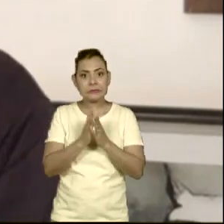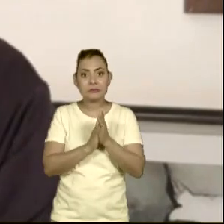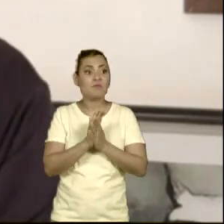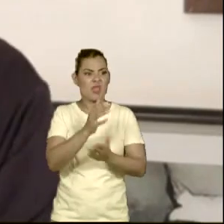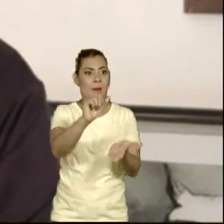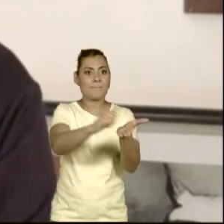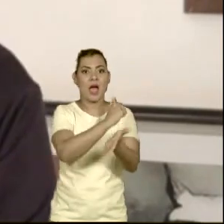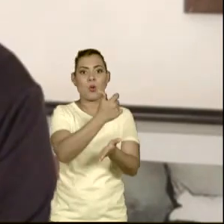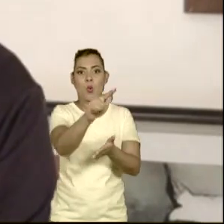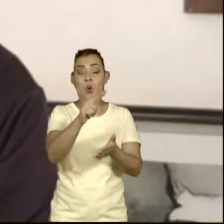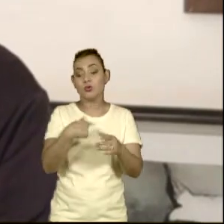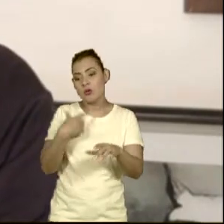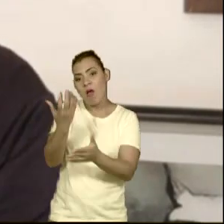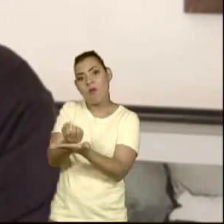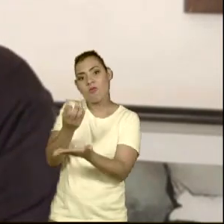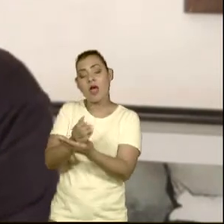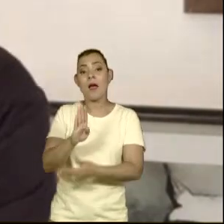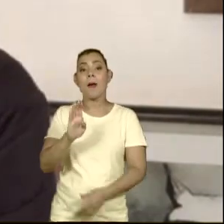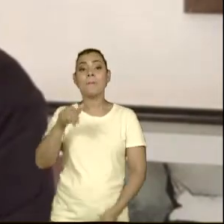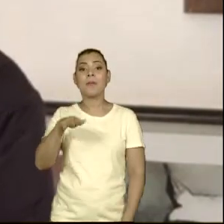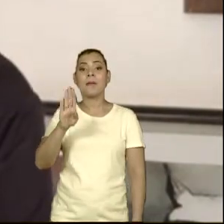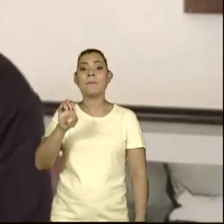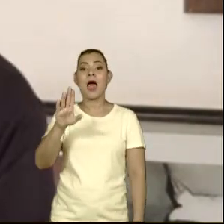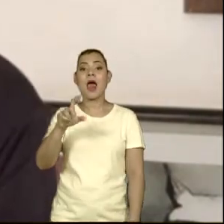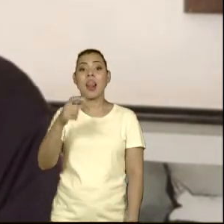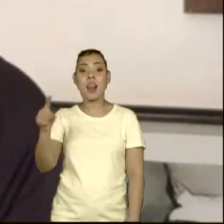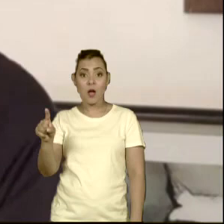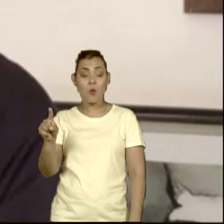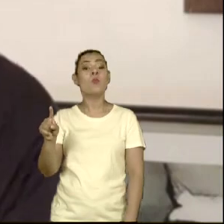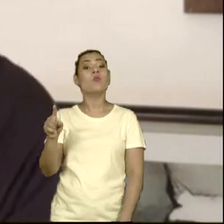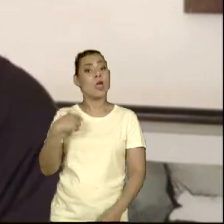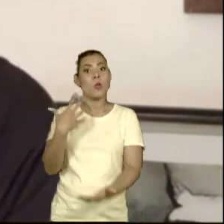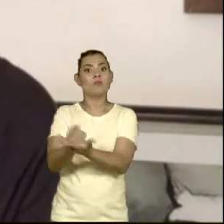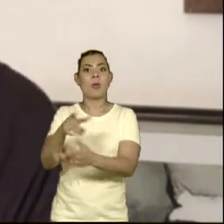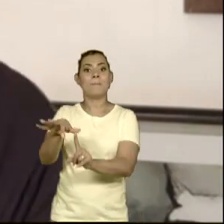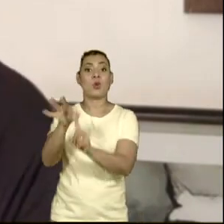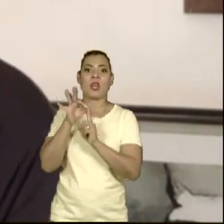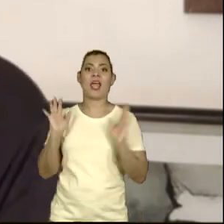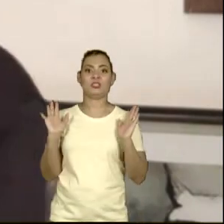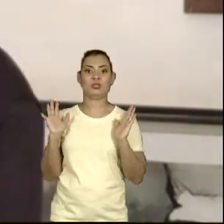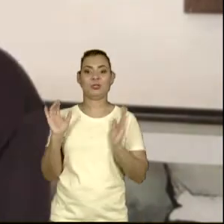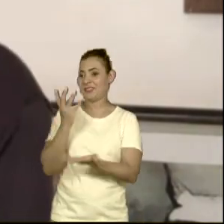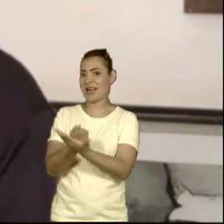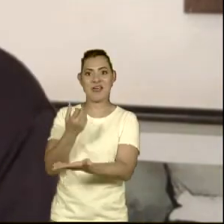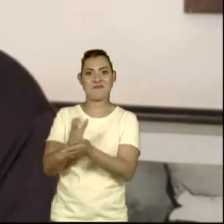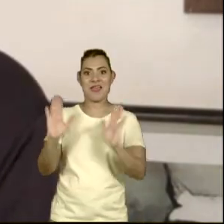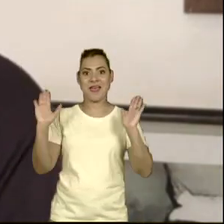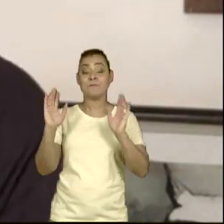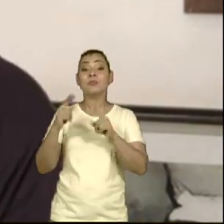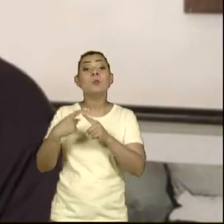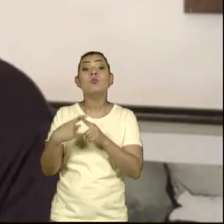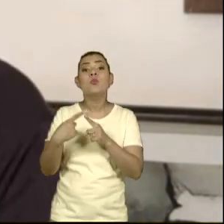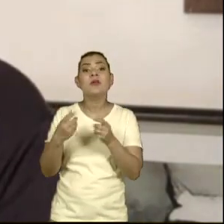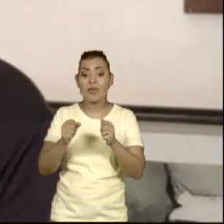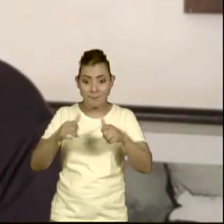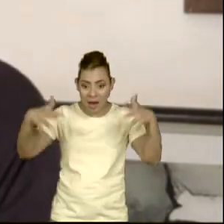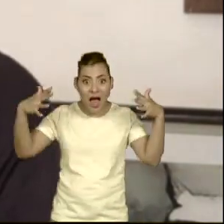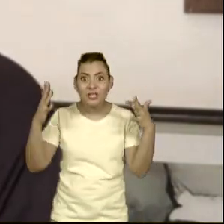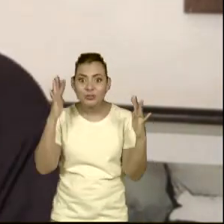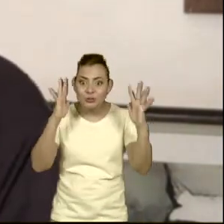eu preferia gravar um novo Bambalalão do que perder o espaço porque eu estava amando. O esse programa tinha de tão mágico?